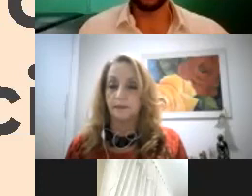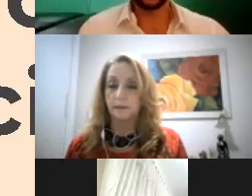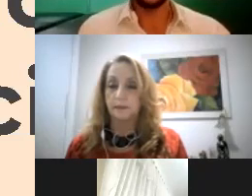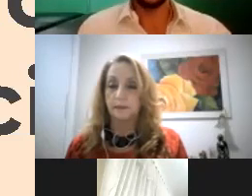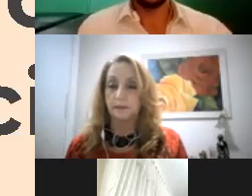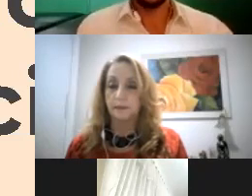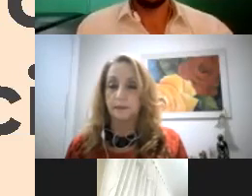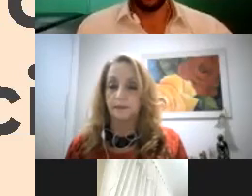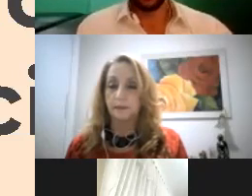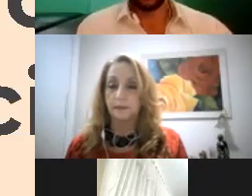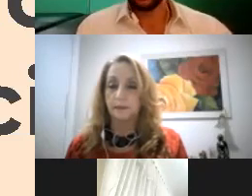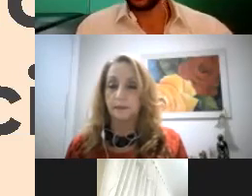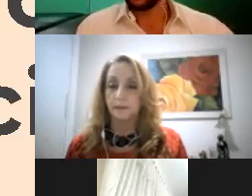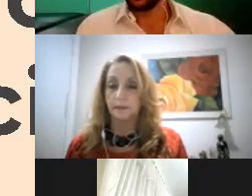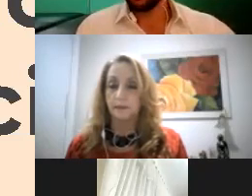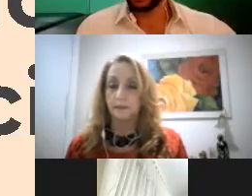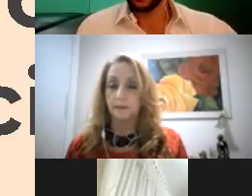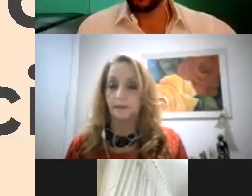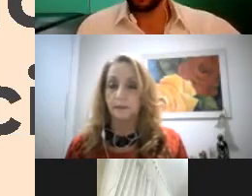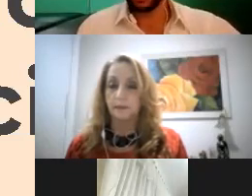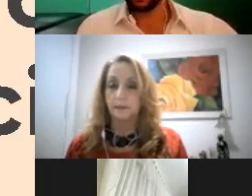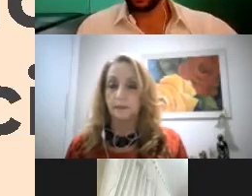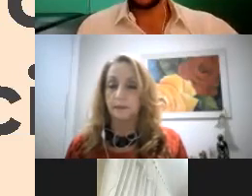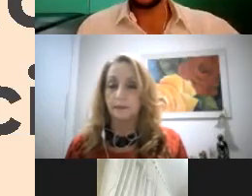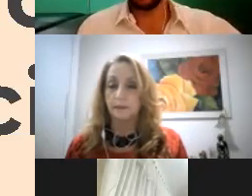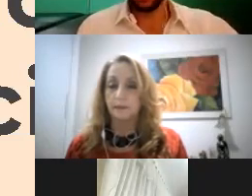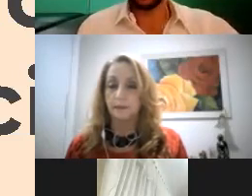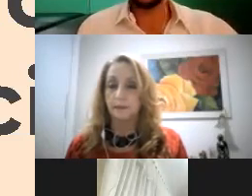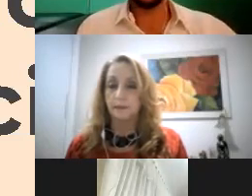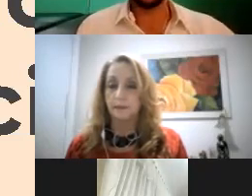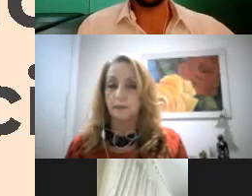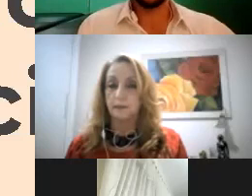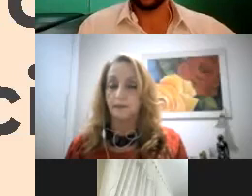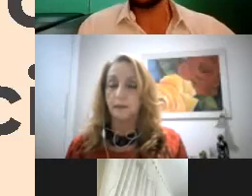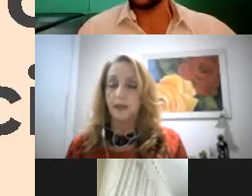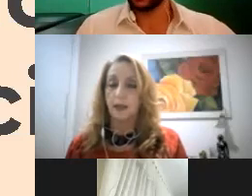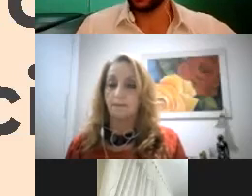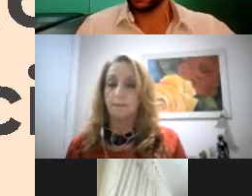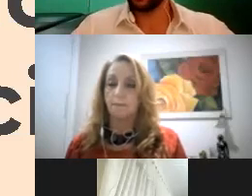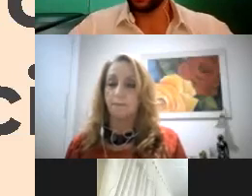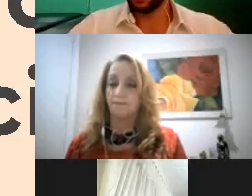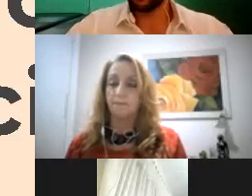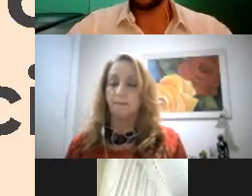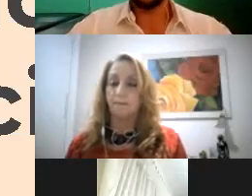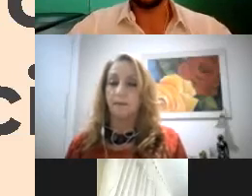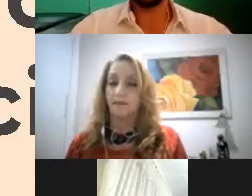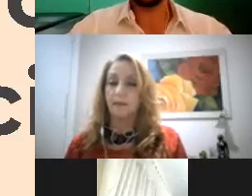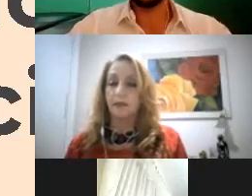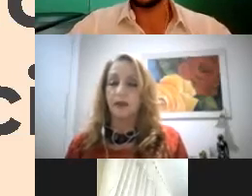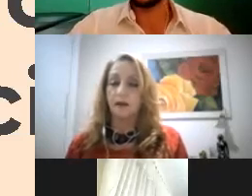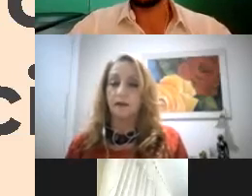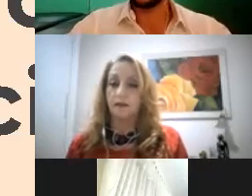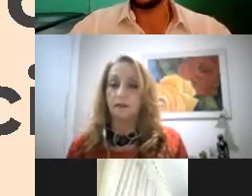intervir. Bom, eu trouxe então para esse momento e para esse projeto o assunto da comunicação em saúde,